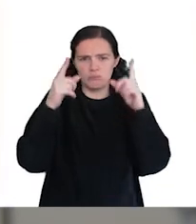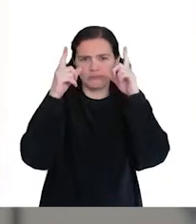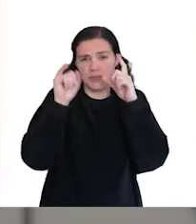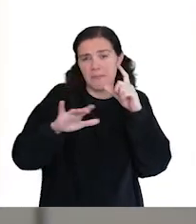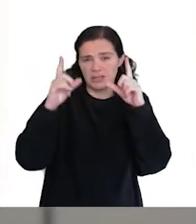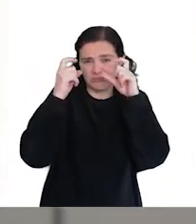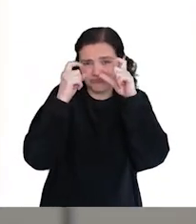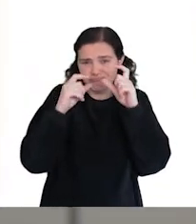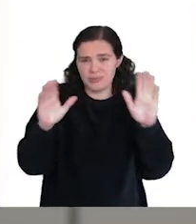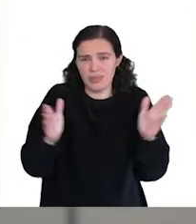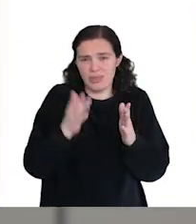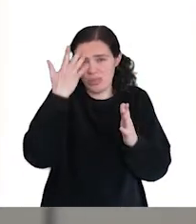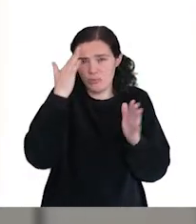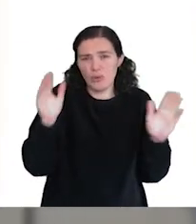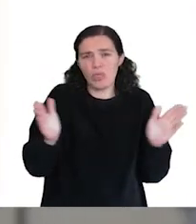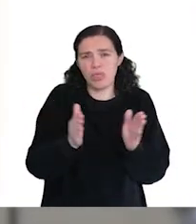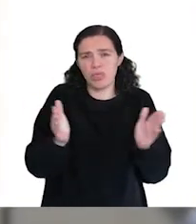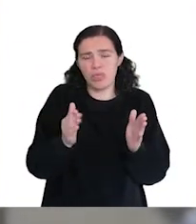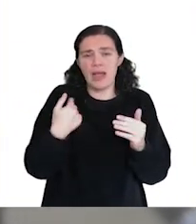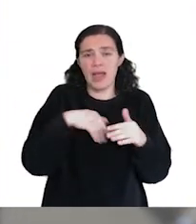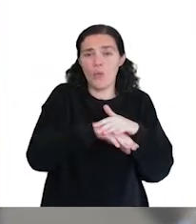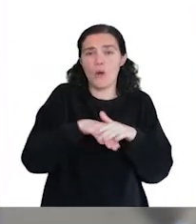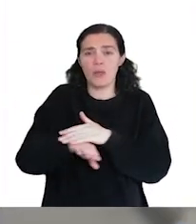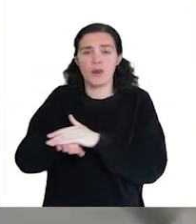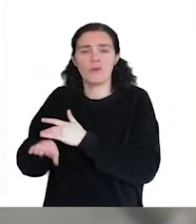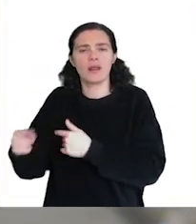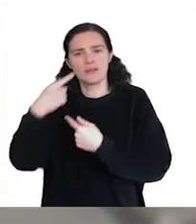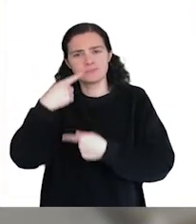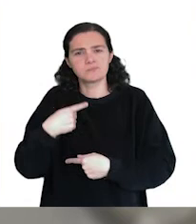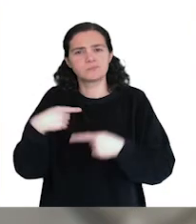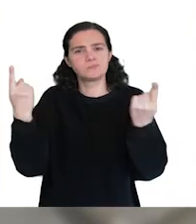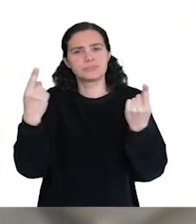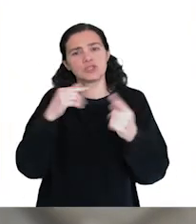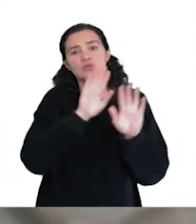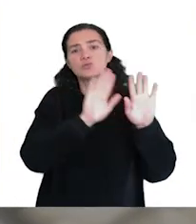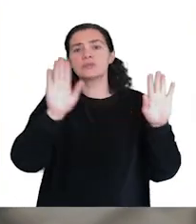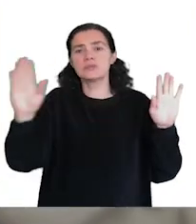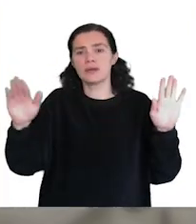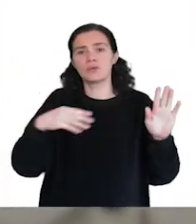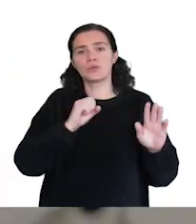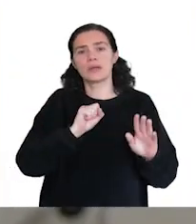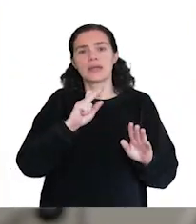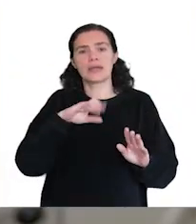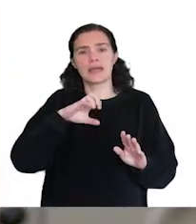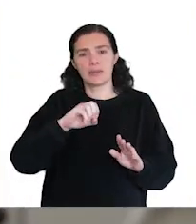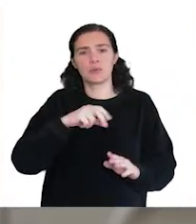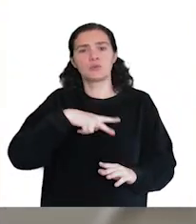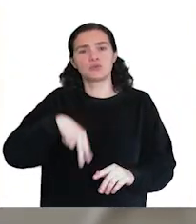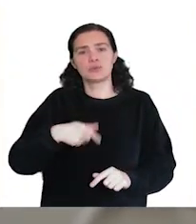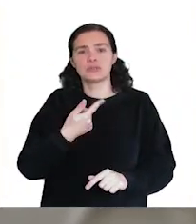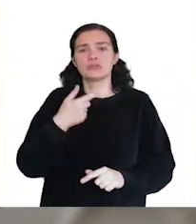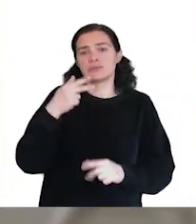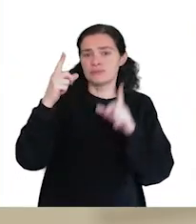muito reduzido de imagens que aqui estão guardadas, foi apresentada numa das exposições do Grêmio Português